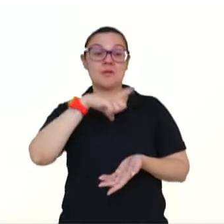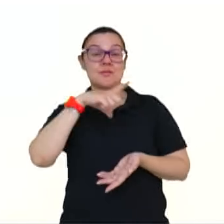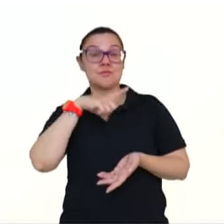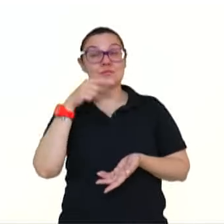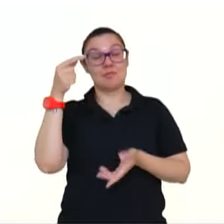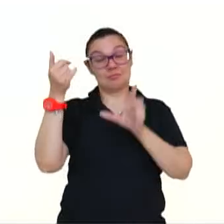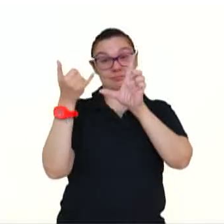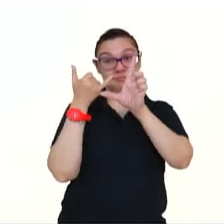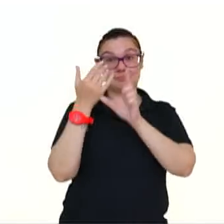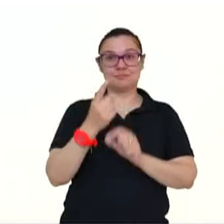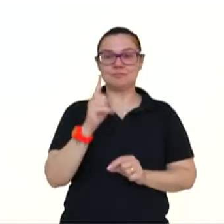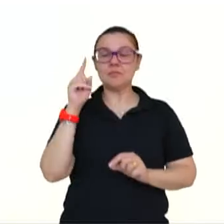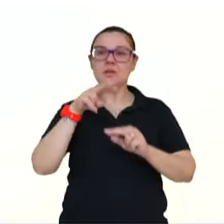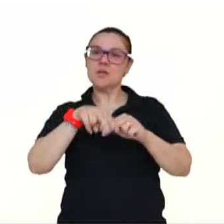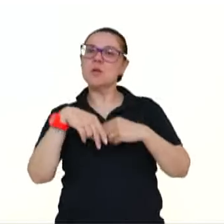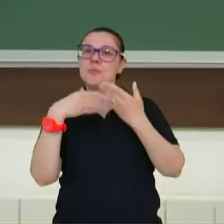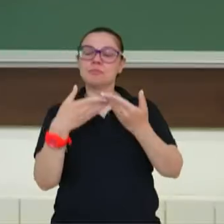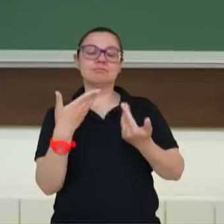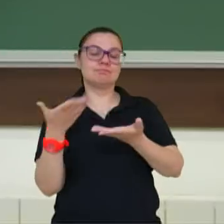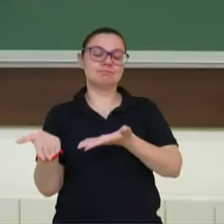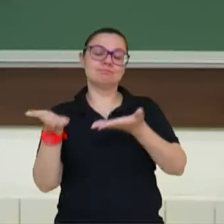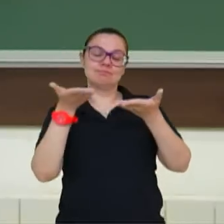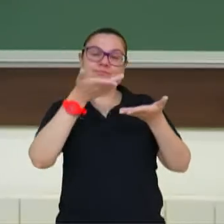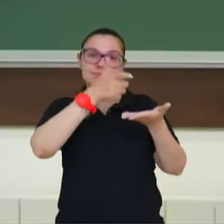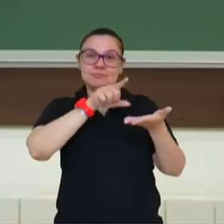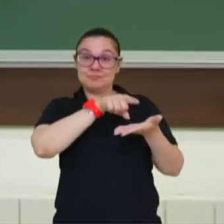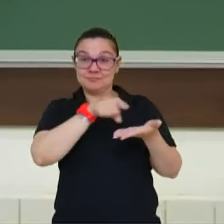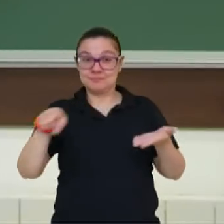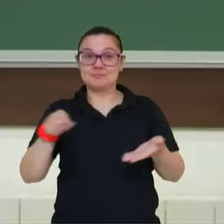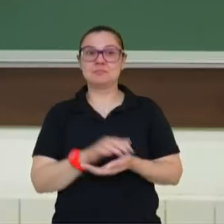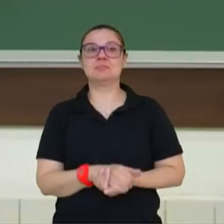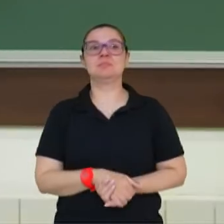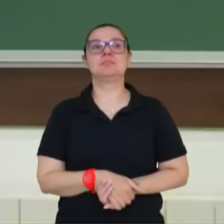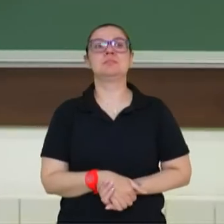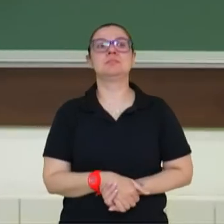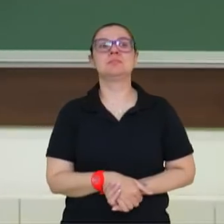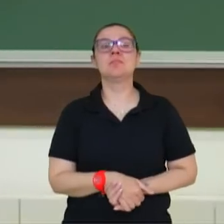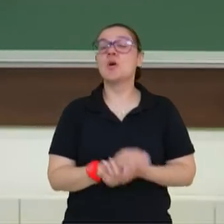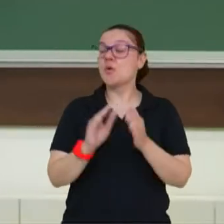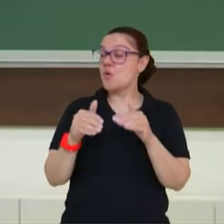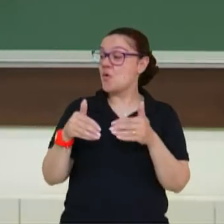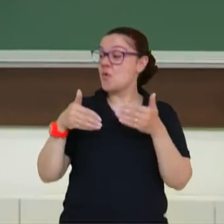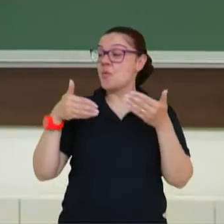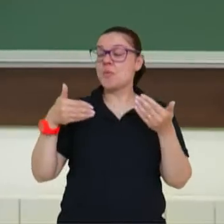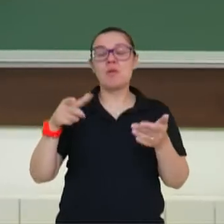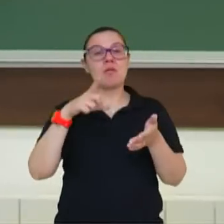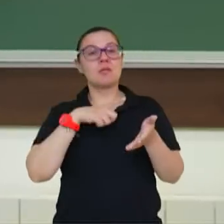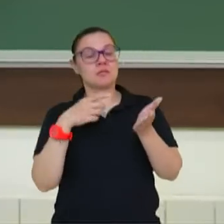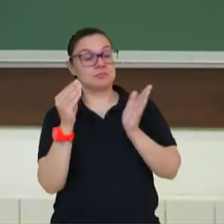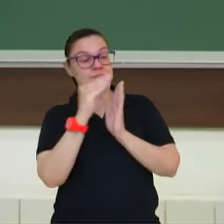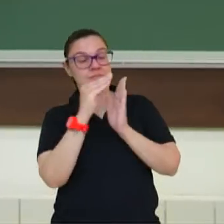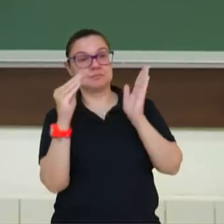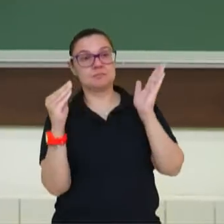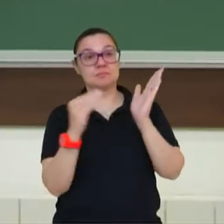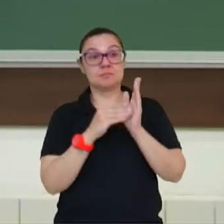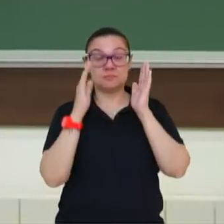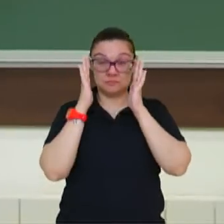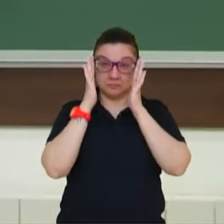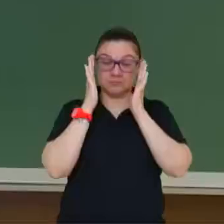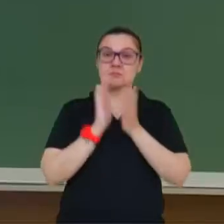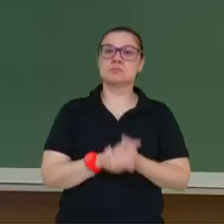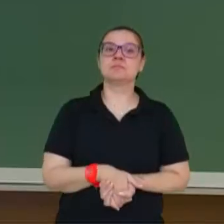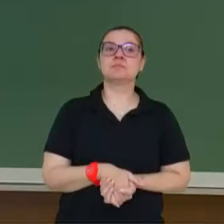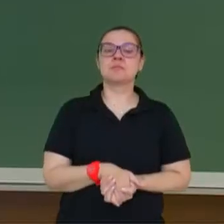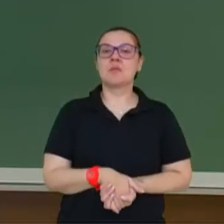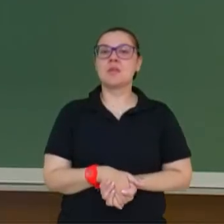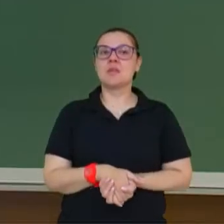tinha essa imagem. Por isso que eu trouxe novamente aqui para vocês. O que diz lá? Apenas aqui um pequeno